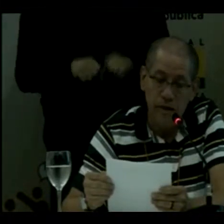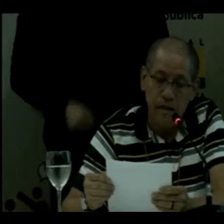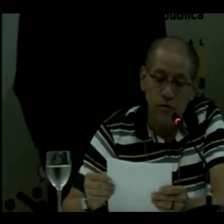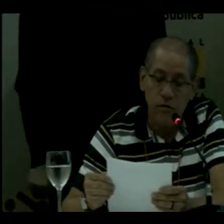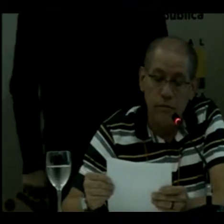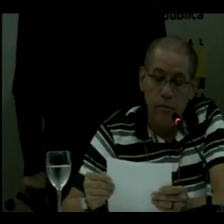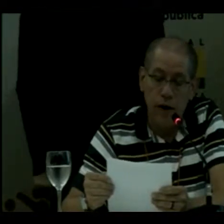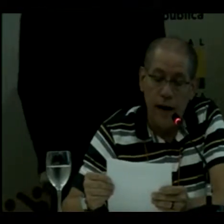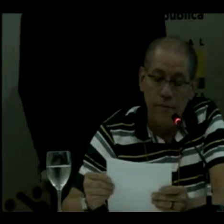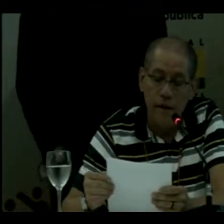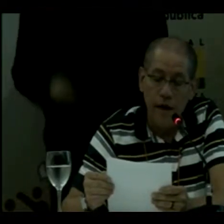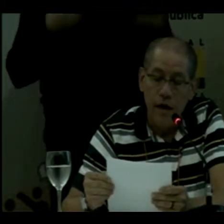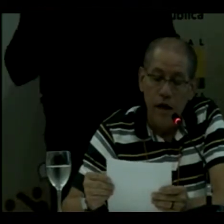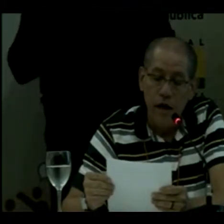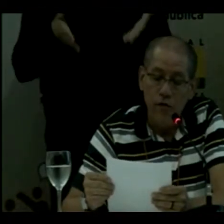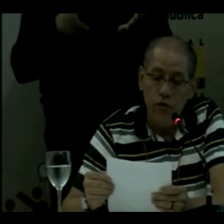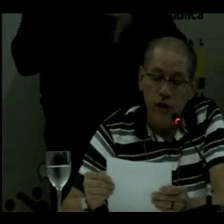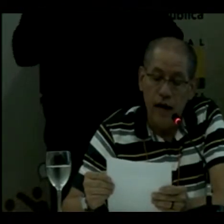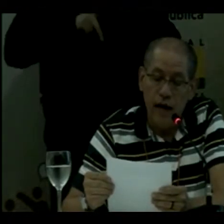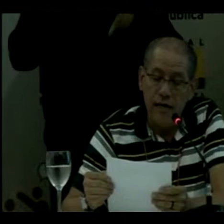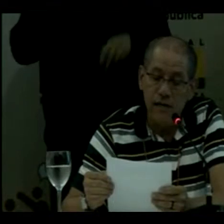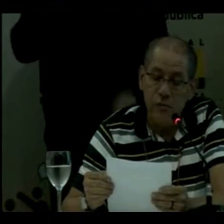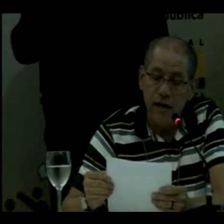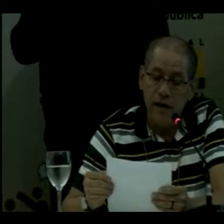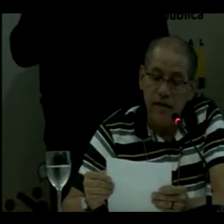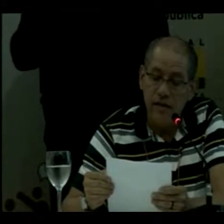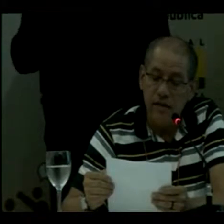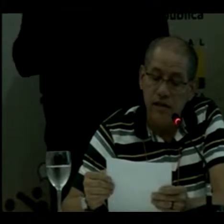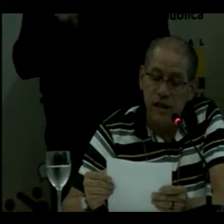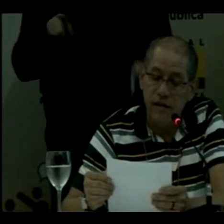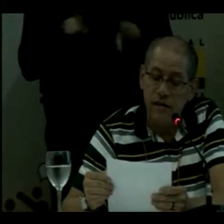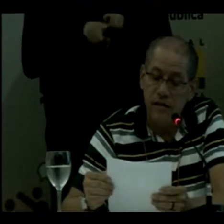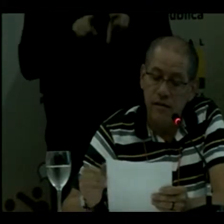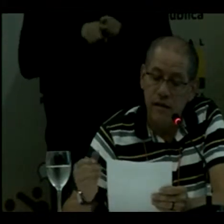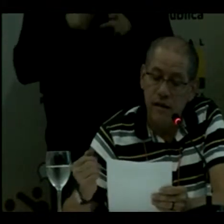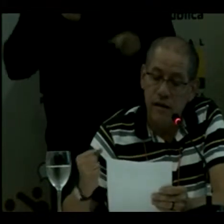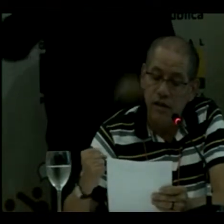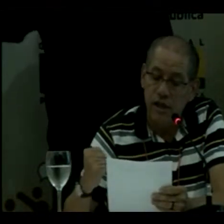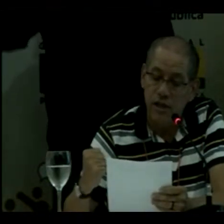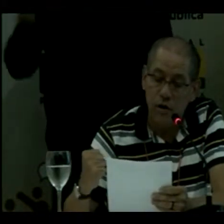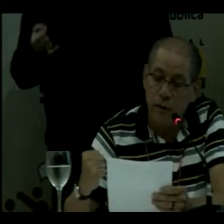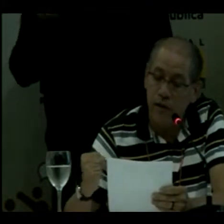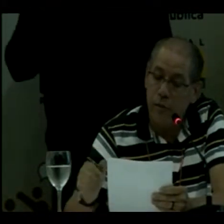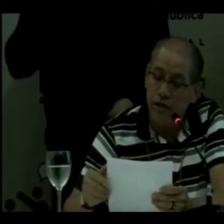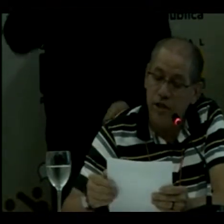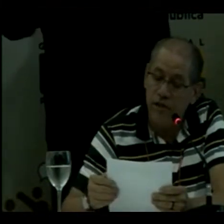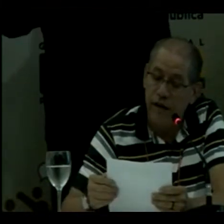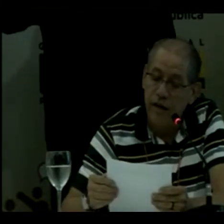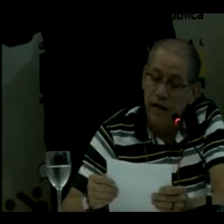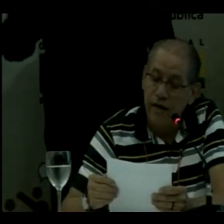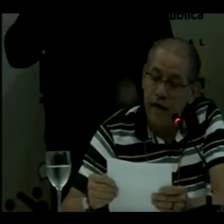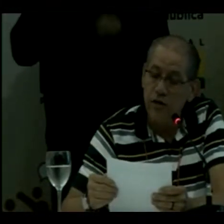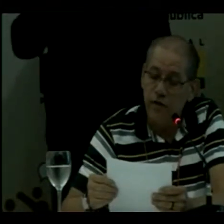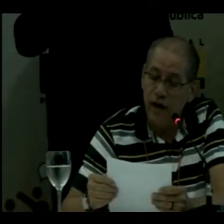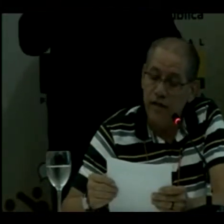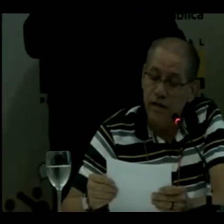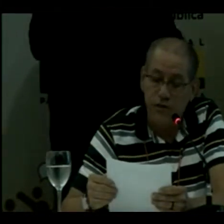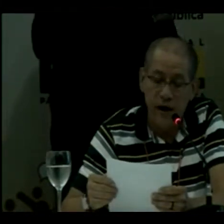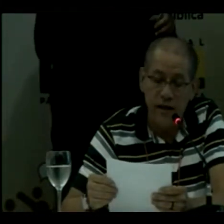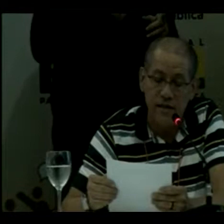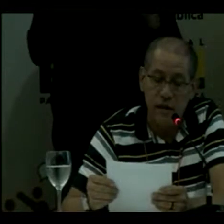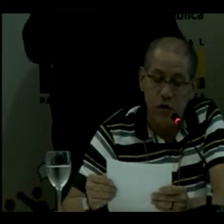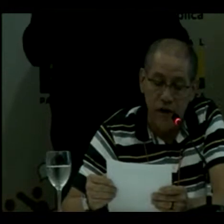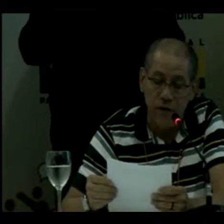de participação popular. Envolver as experiências existentes de gestão participativa das